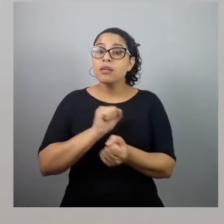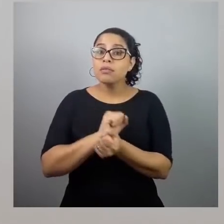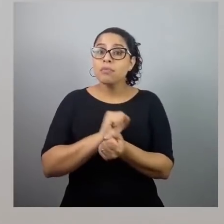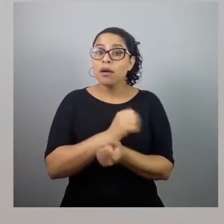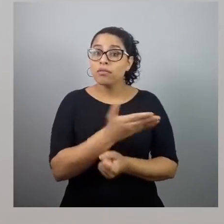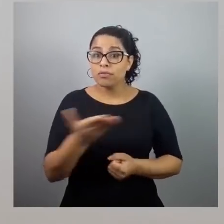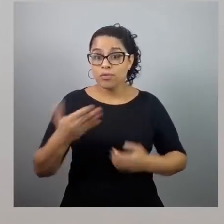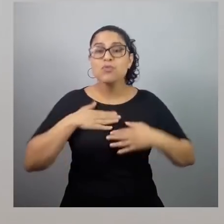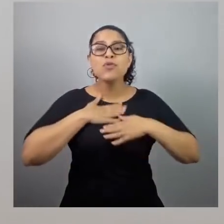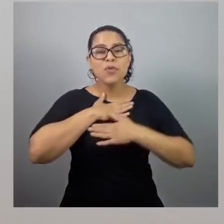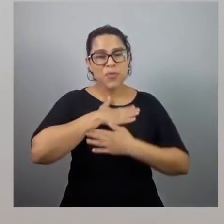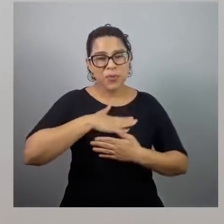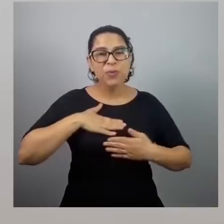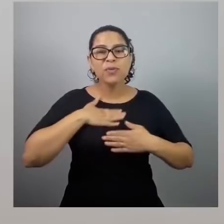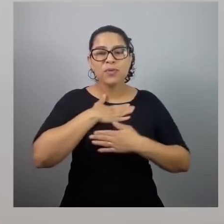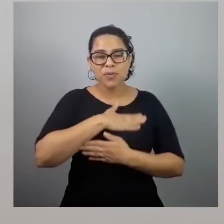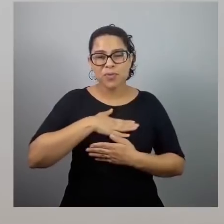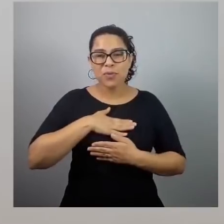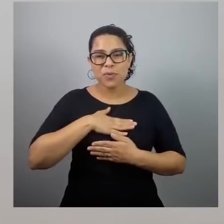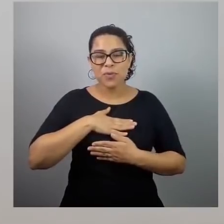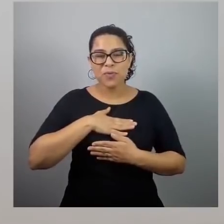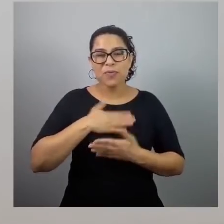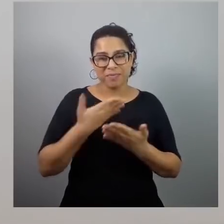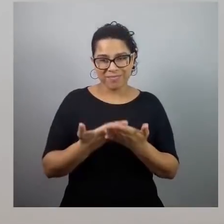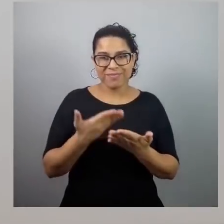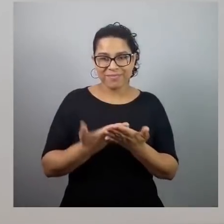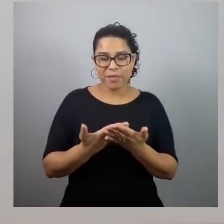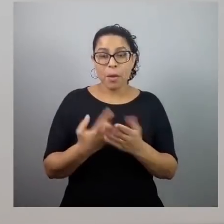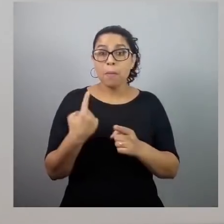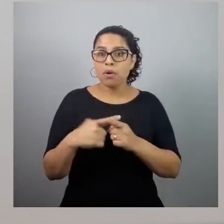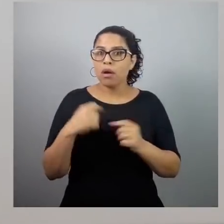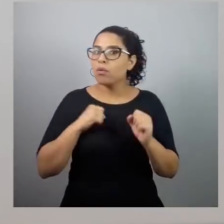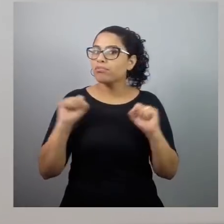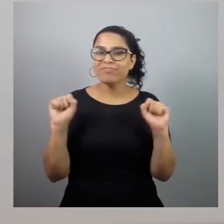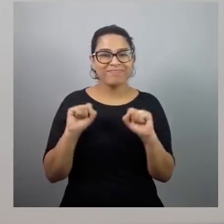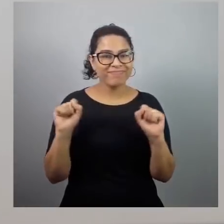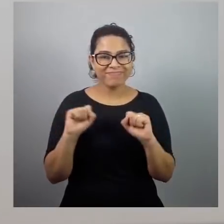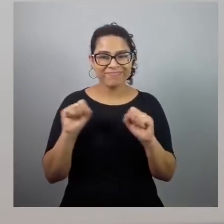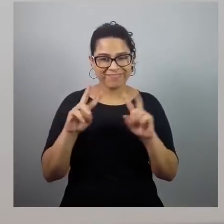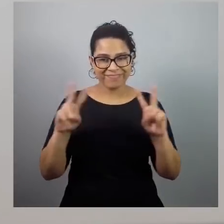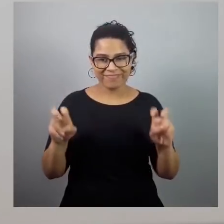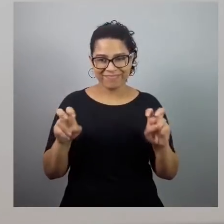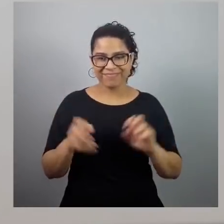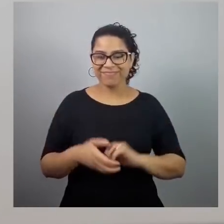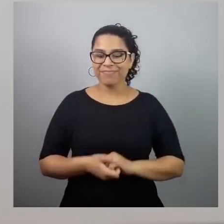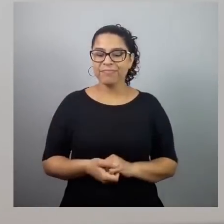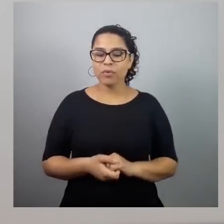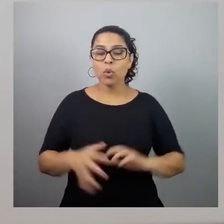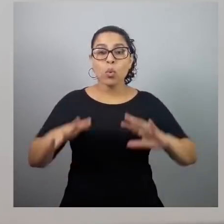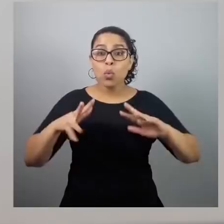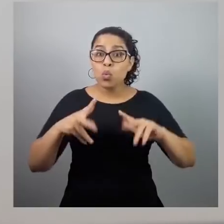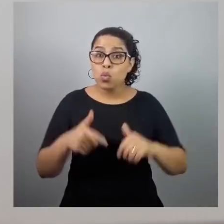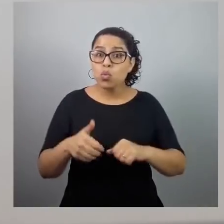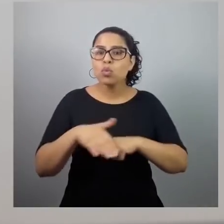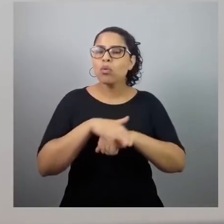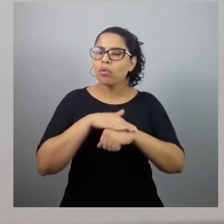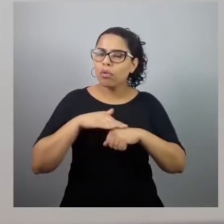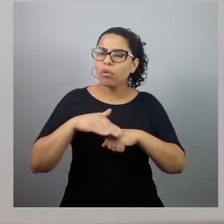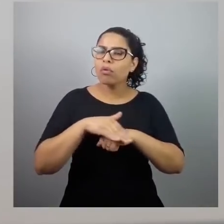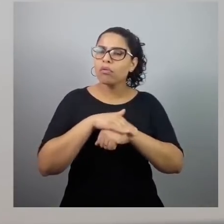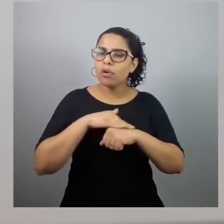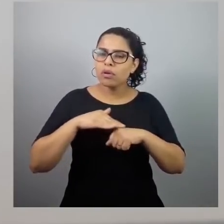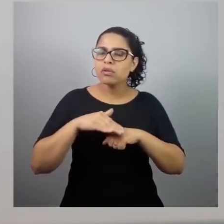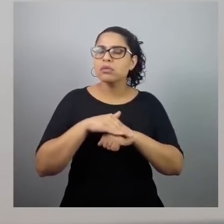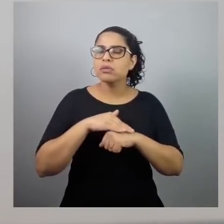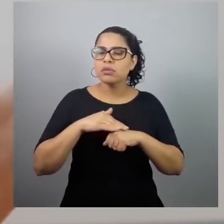fotos. Espero que tenham gostado desse encontro, porque eu adorei falar com vocês sobre esses assuntos. Então, com tudo